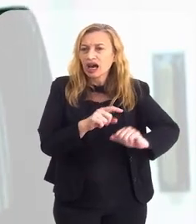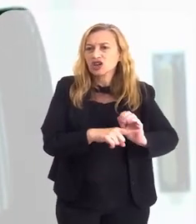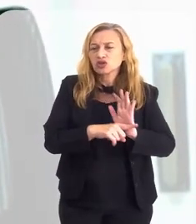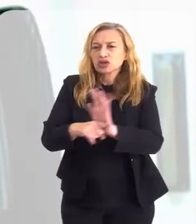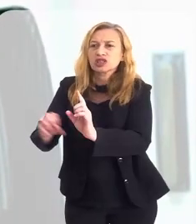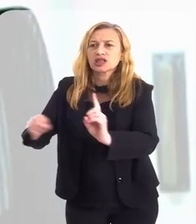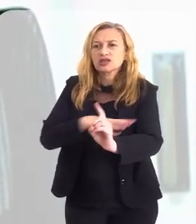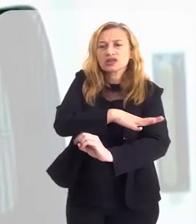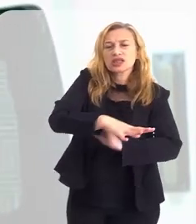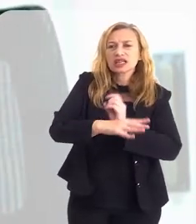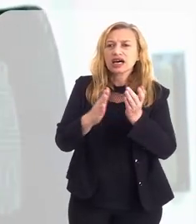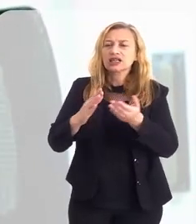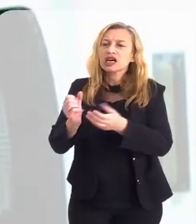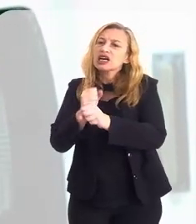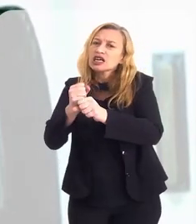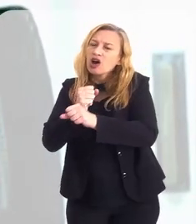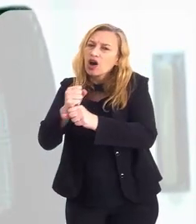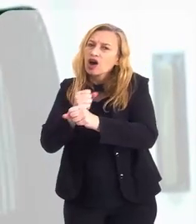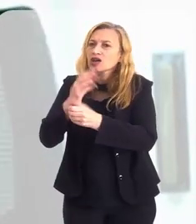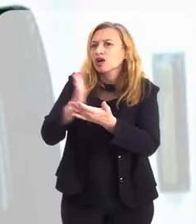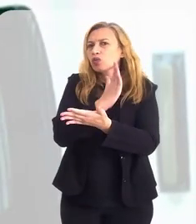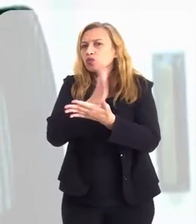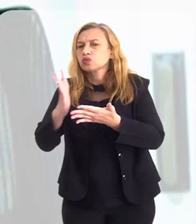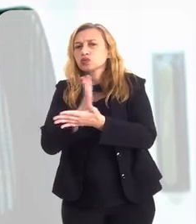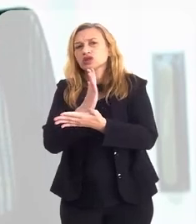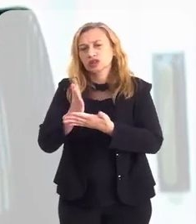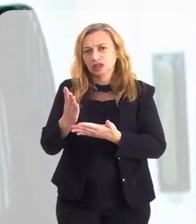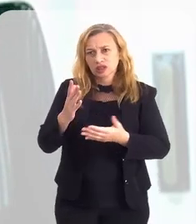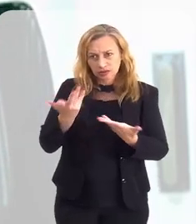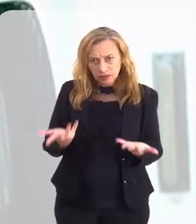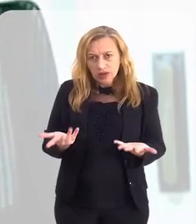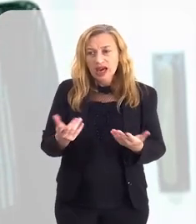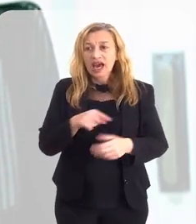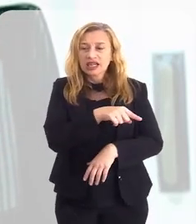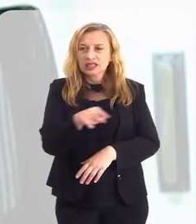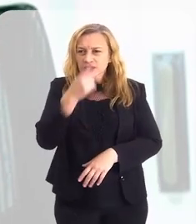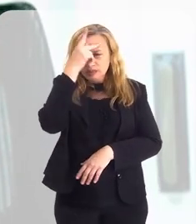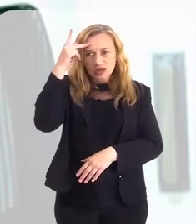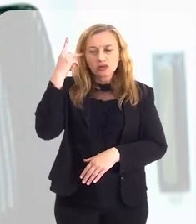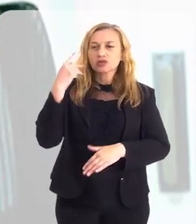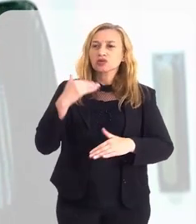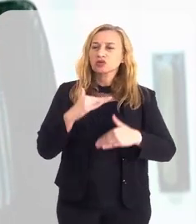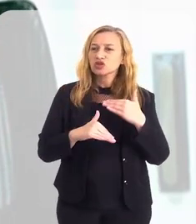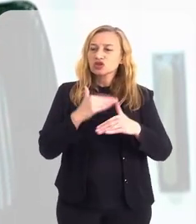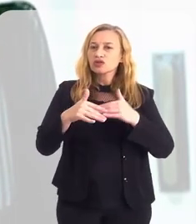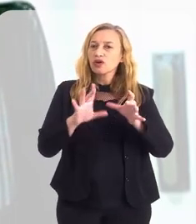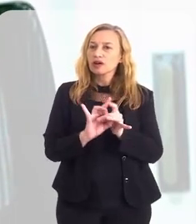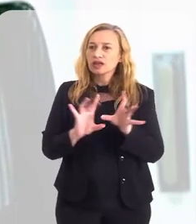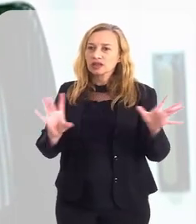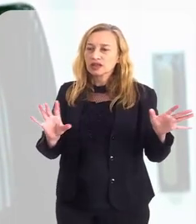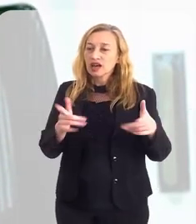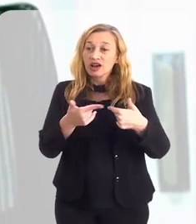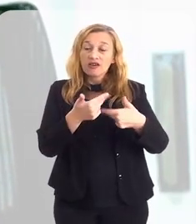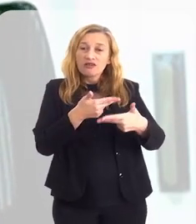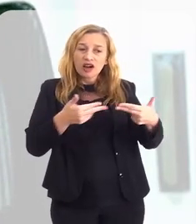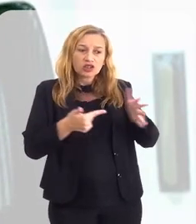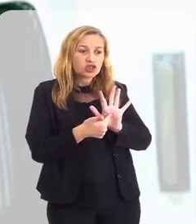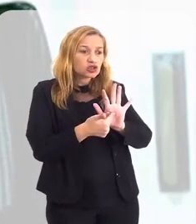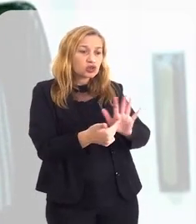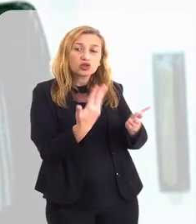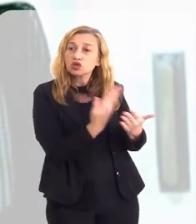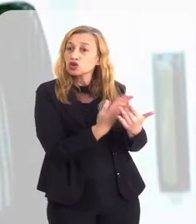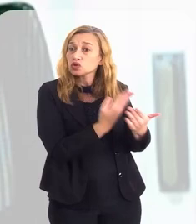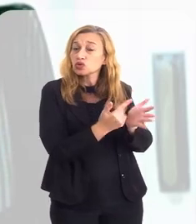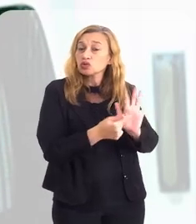para a sociedade em alguns anos, em algumas décadas. Porque essas pessoas, quando elas desenvolvem autonomia, já tem vários estudos apontando